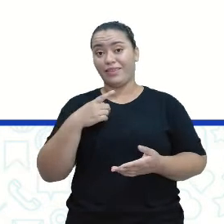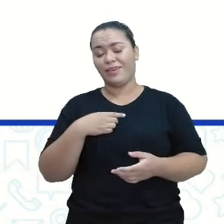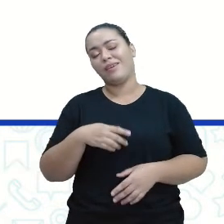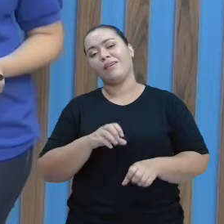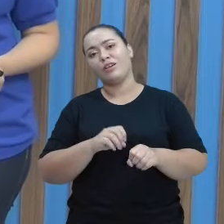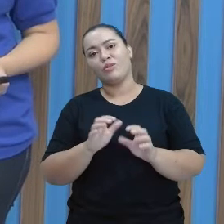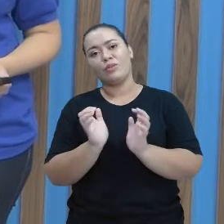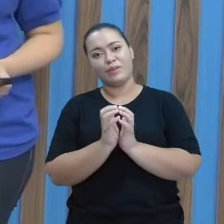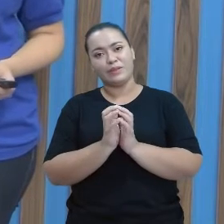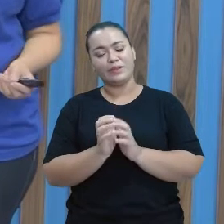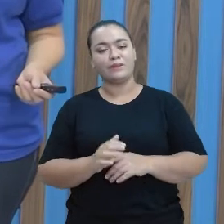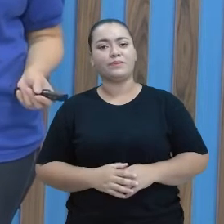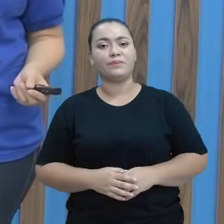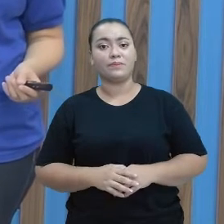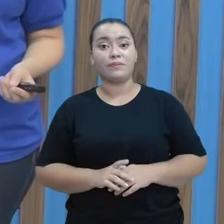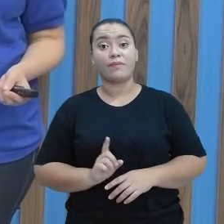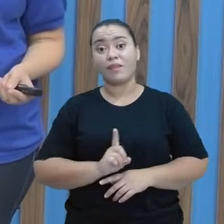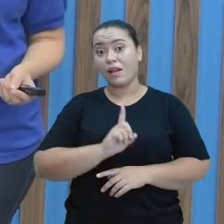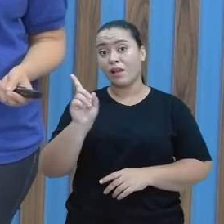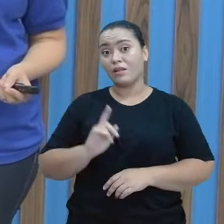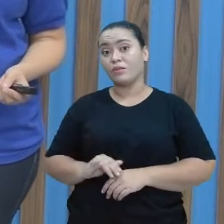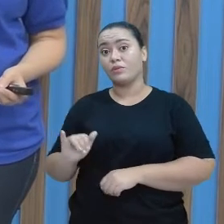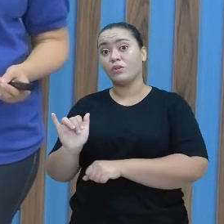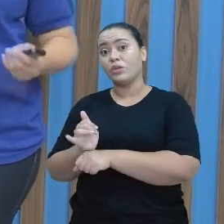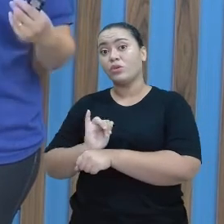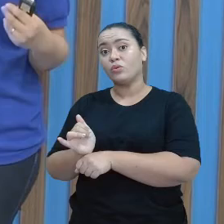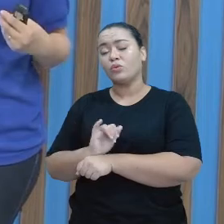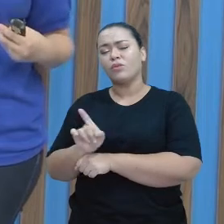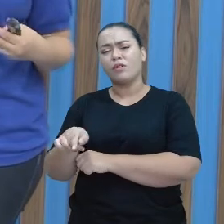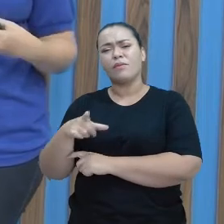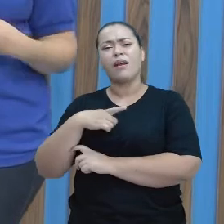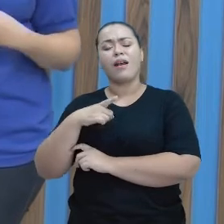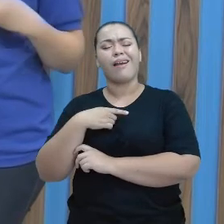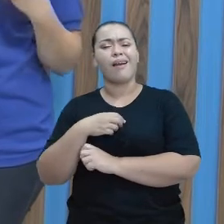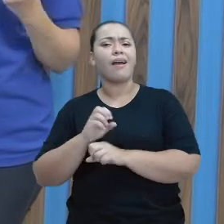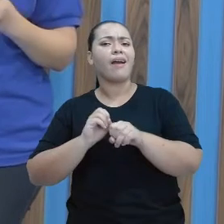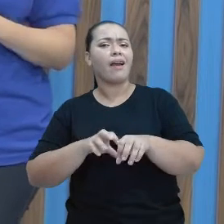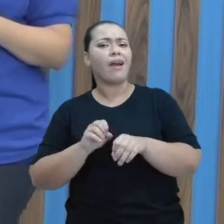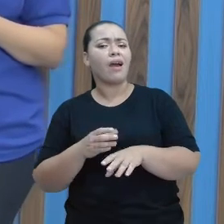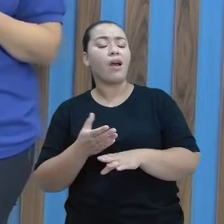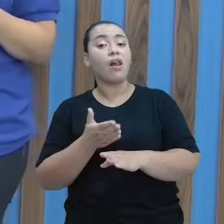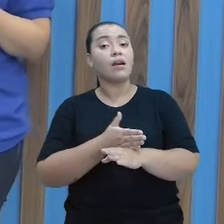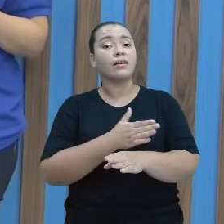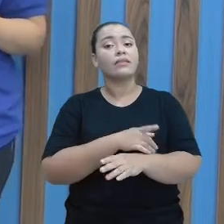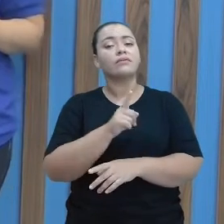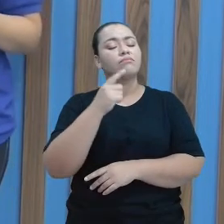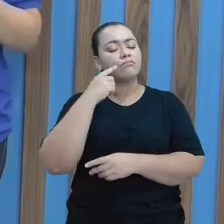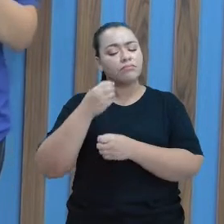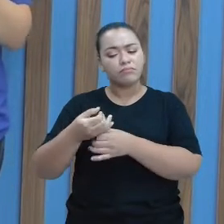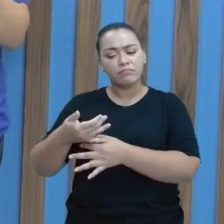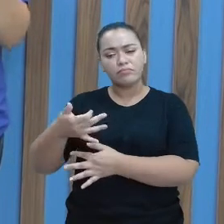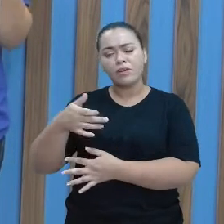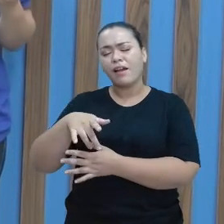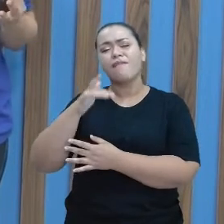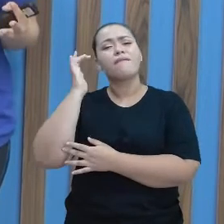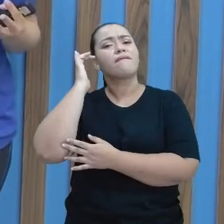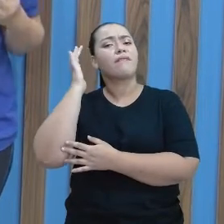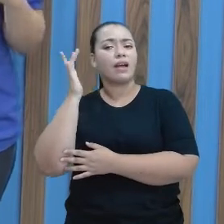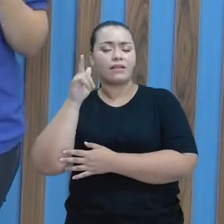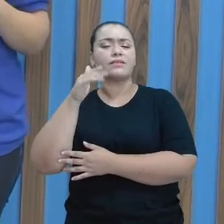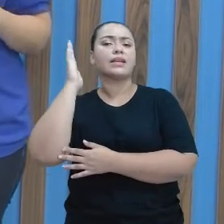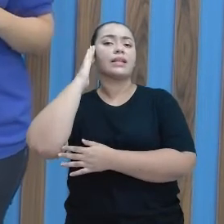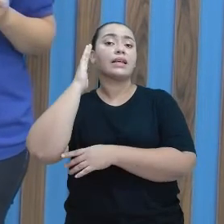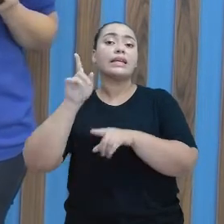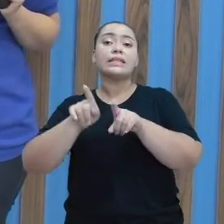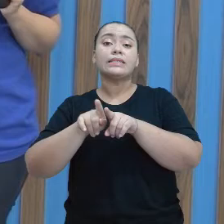Educa, né? Então, lá no YouTube a gente tem um repositório com aulas anteriores que já deixa para você mais fácil de entender